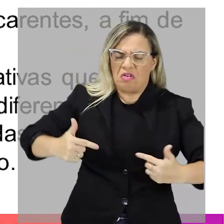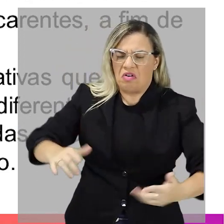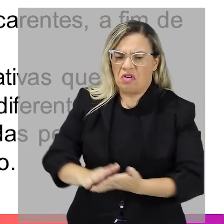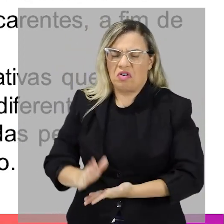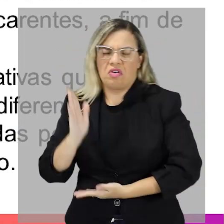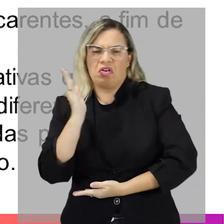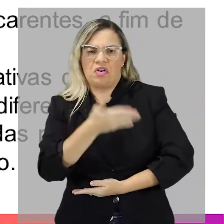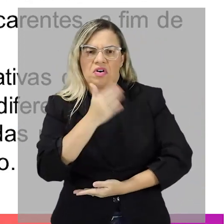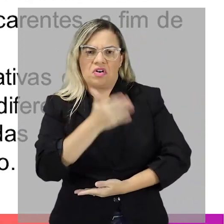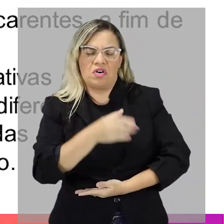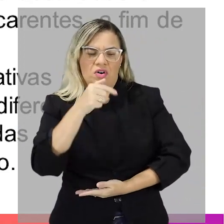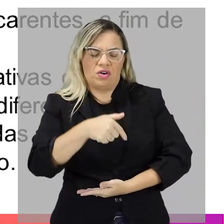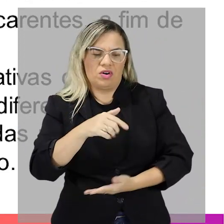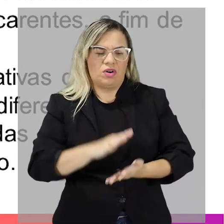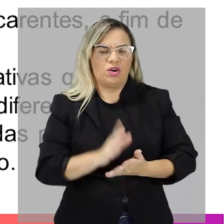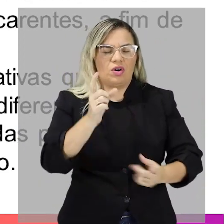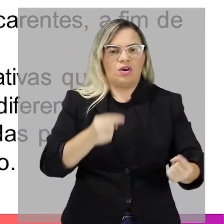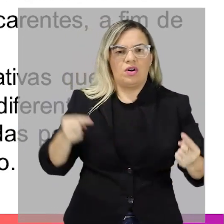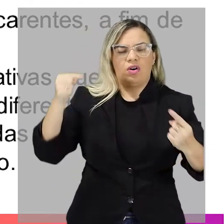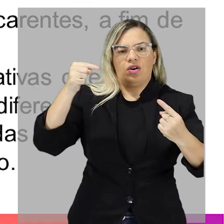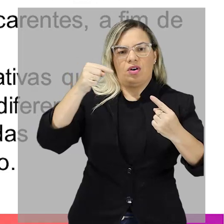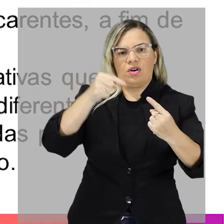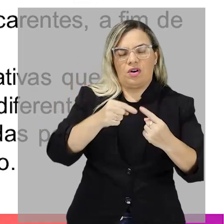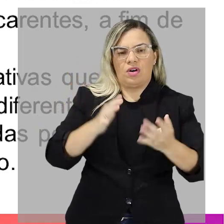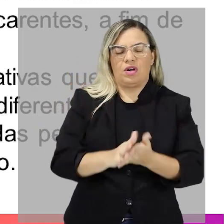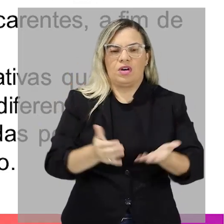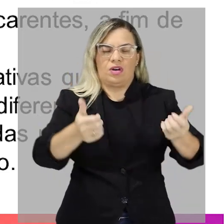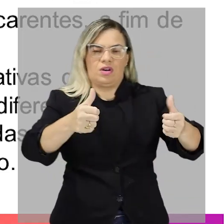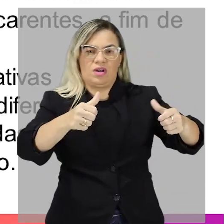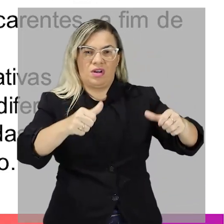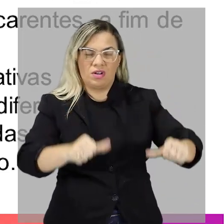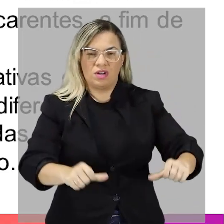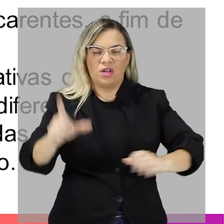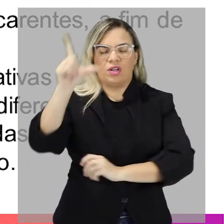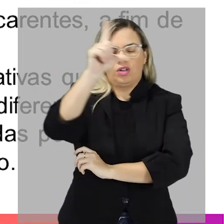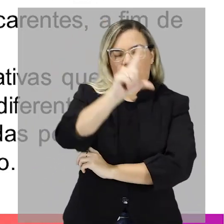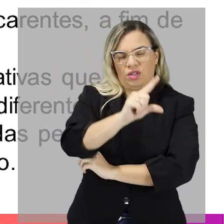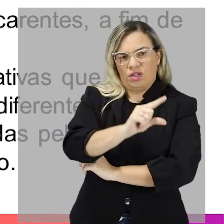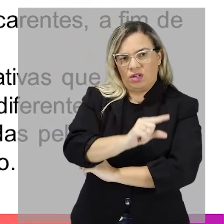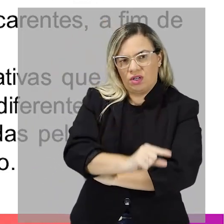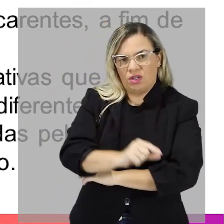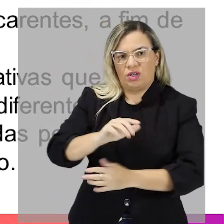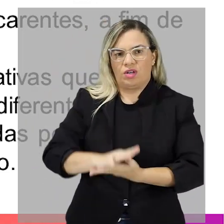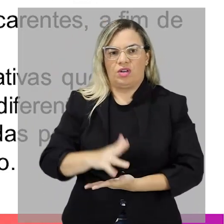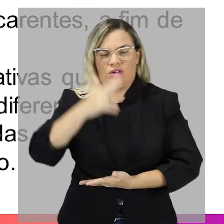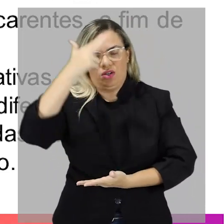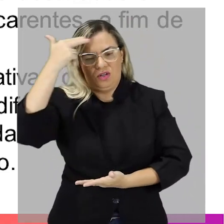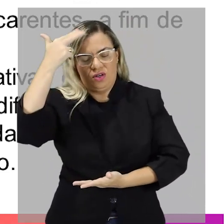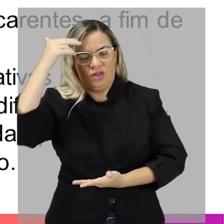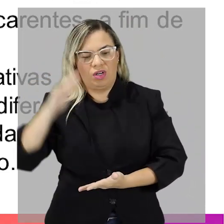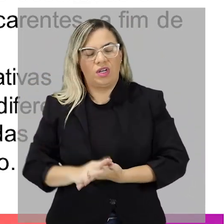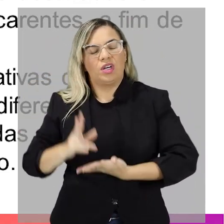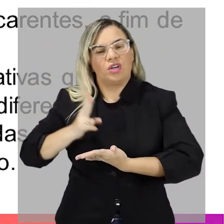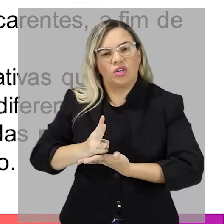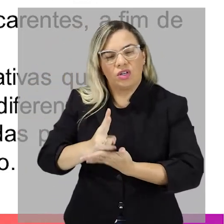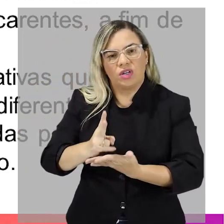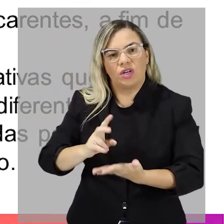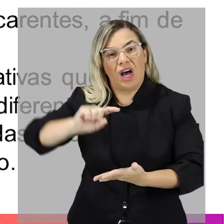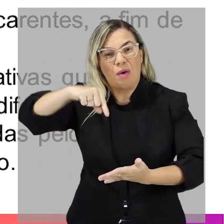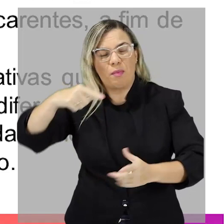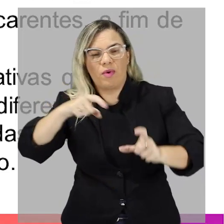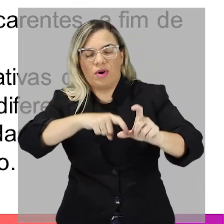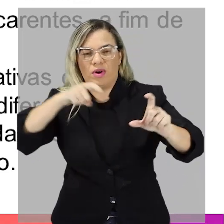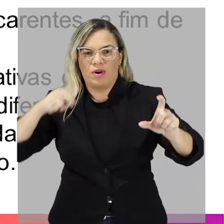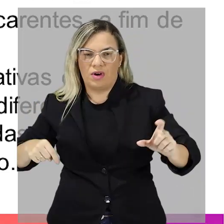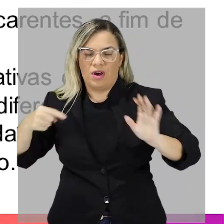de enfraquecer os estigmas remanescentes após a independência. Posto isso, é dever